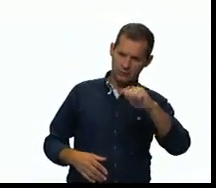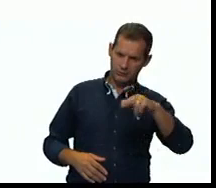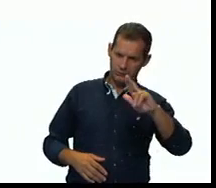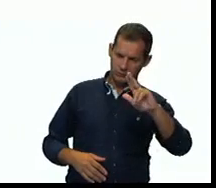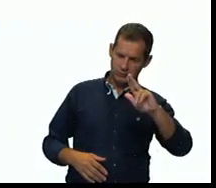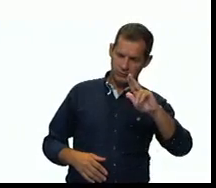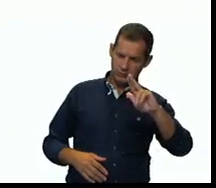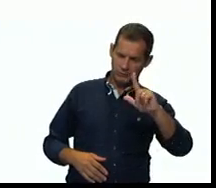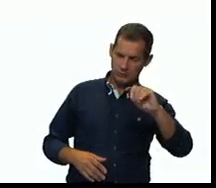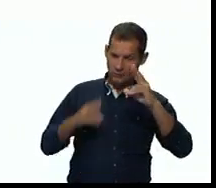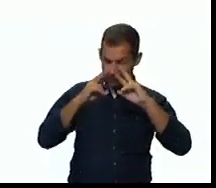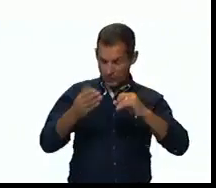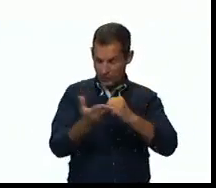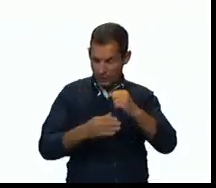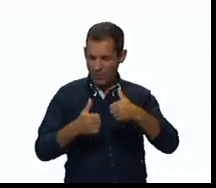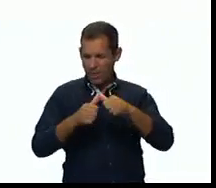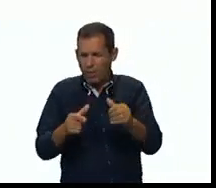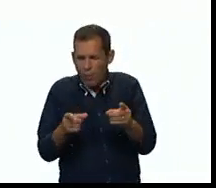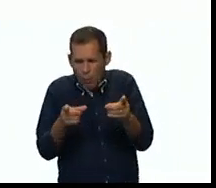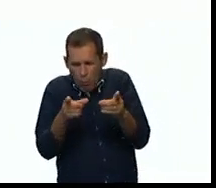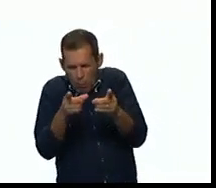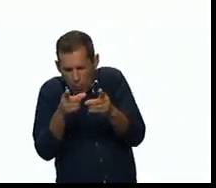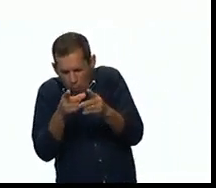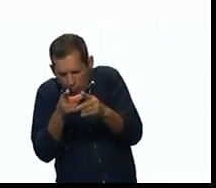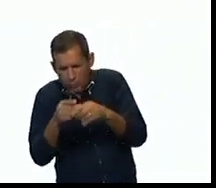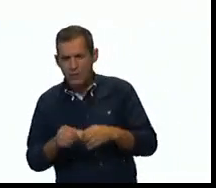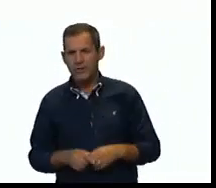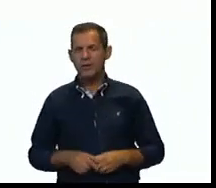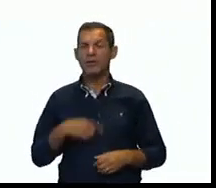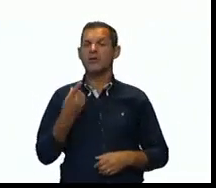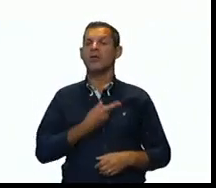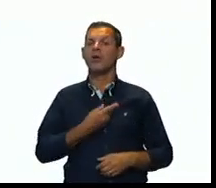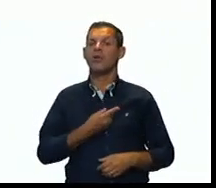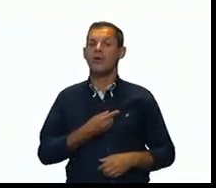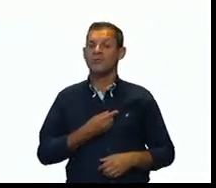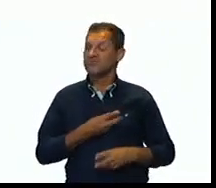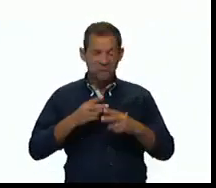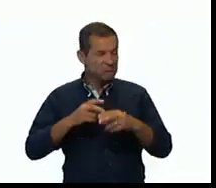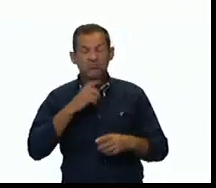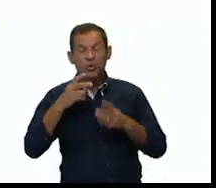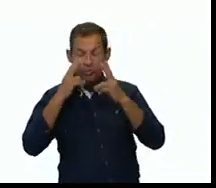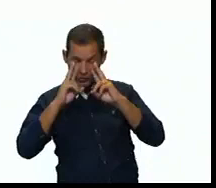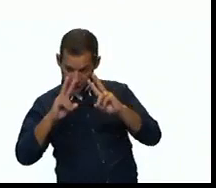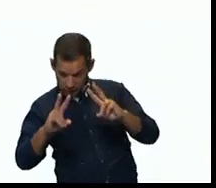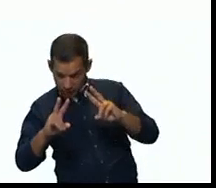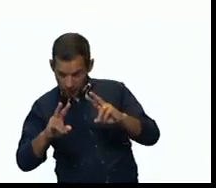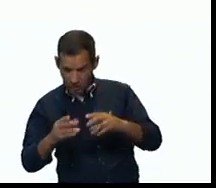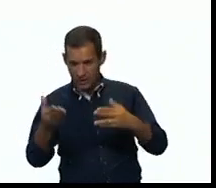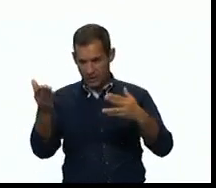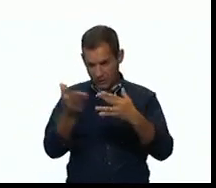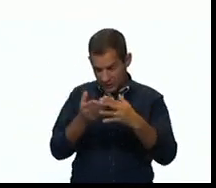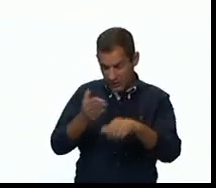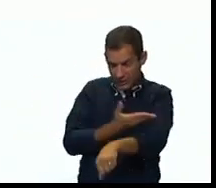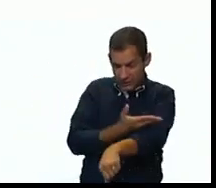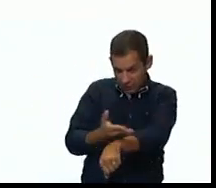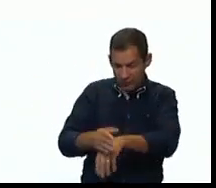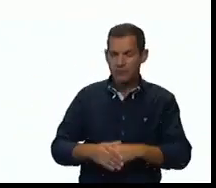nossa base, ela está muito pequenininha. Então aqui nós quase não enxergamos espaços em